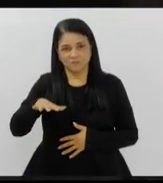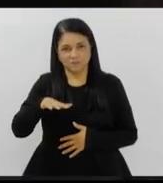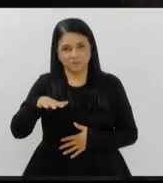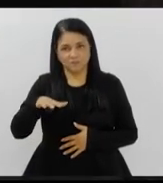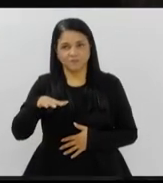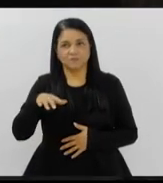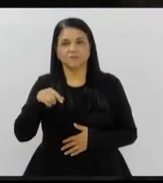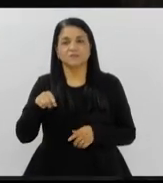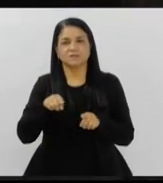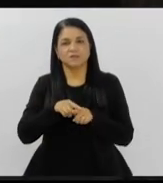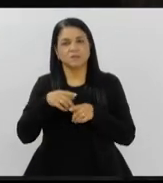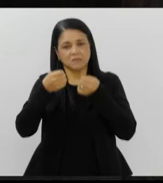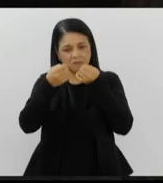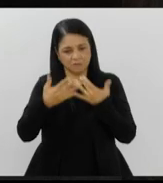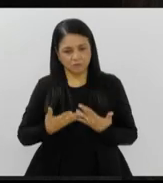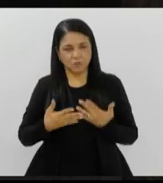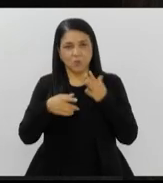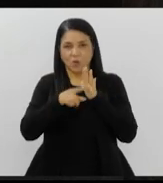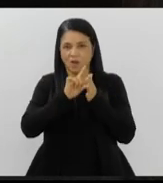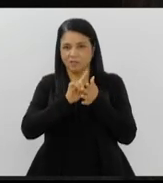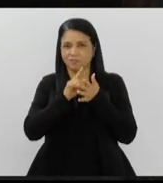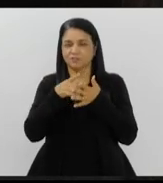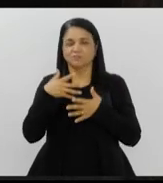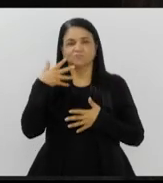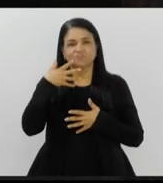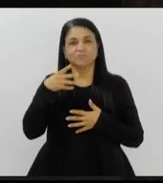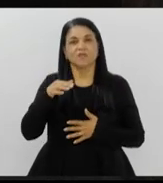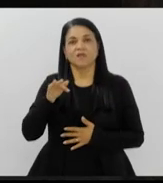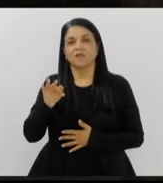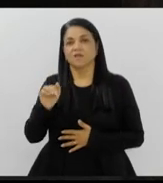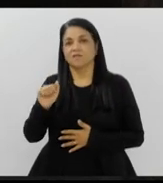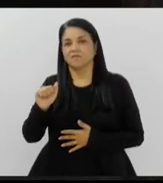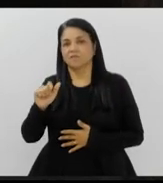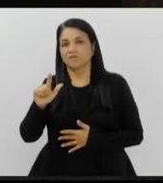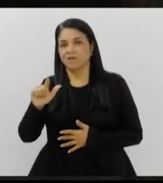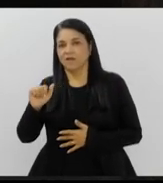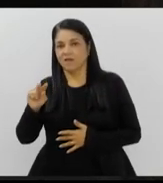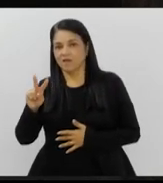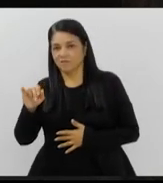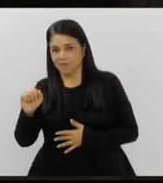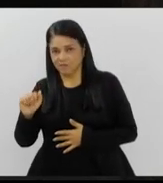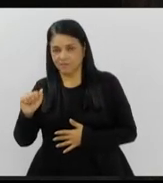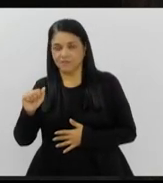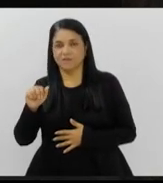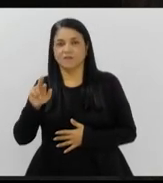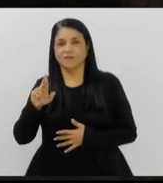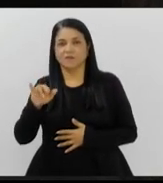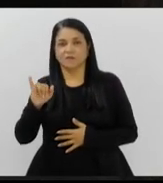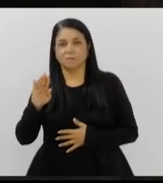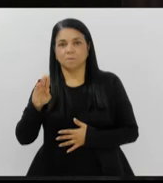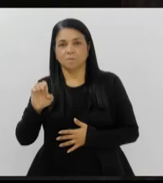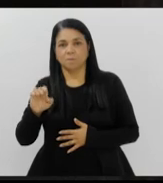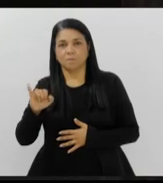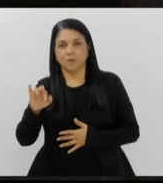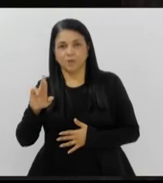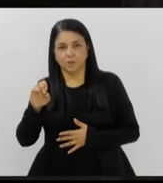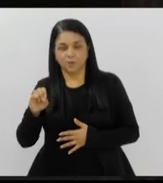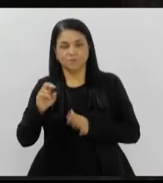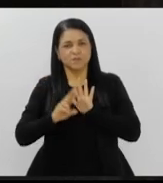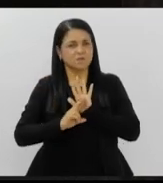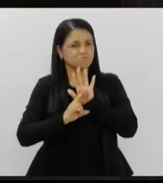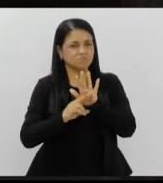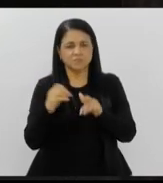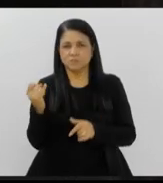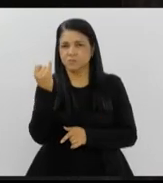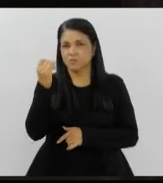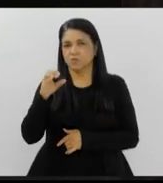aqui, a doutora Flávia Ribeiro, que ainda não, que já teve que sair, mas é uma representação muito importante